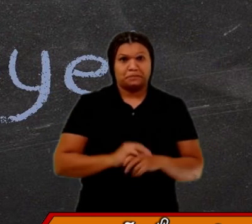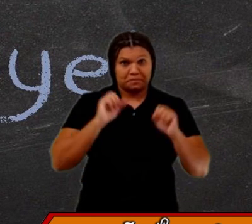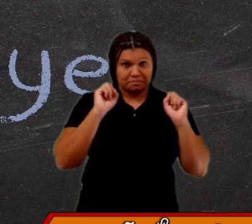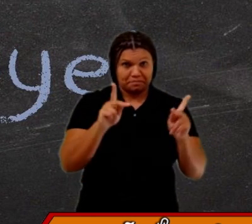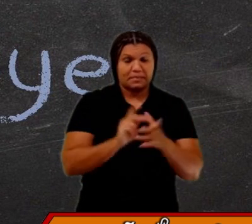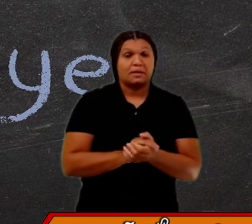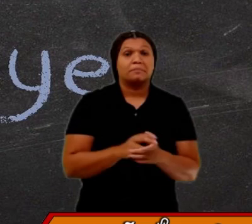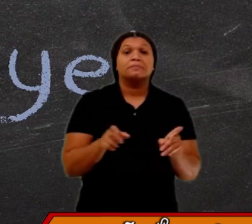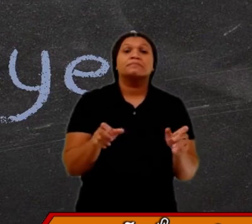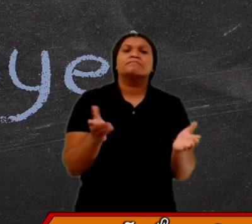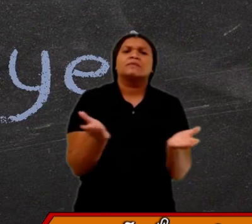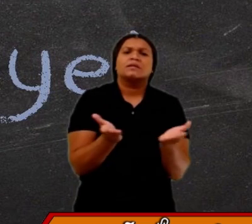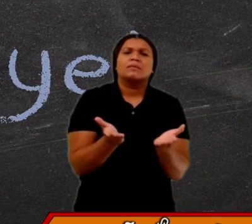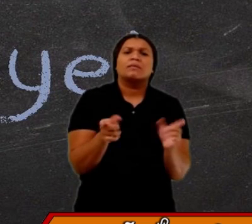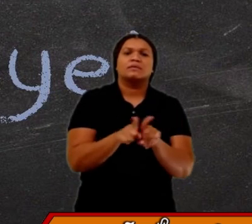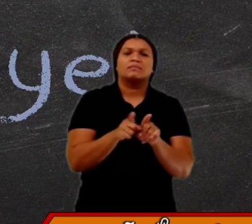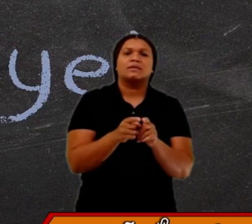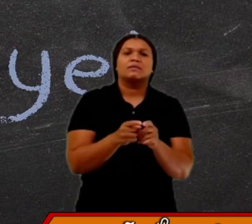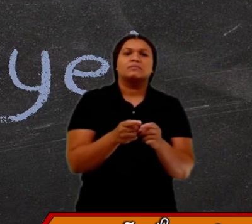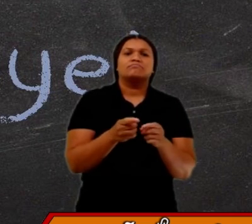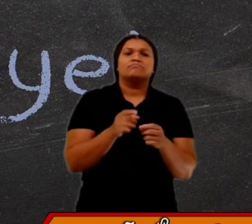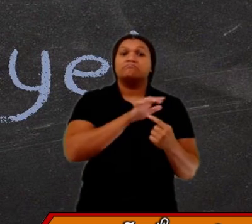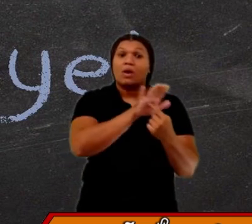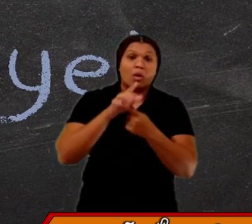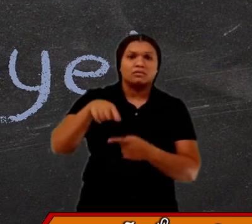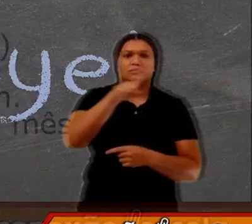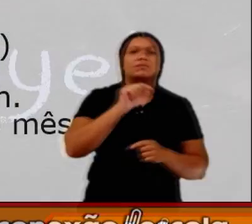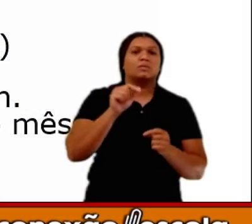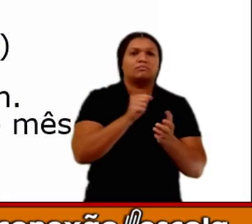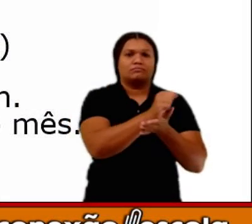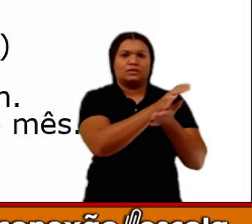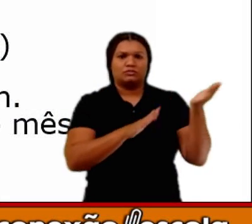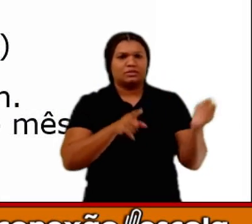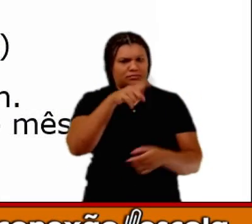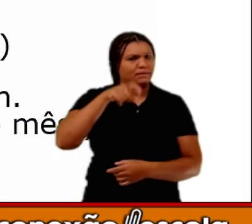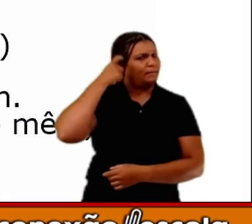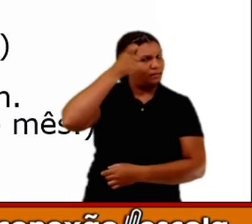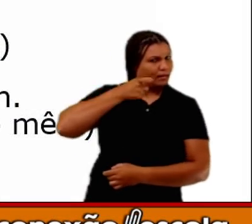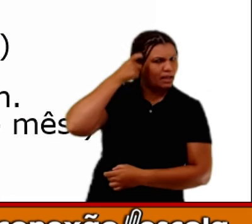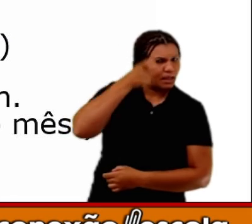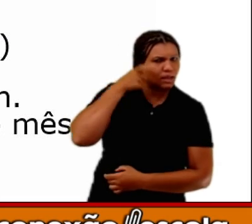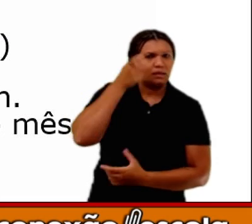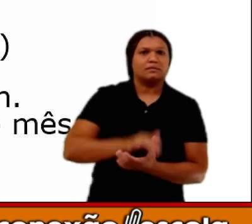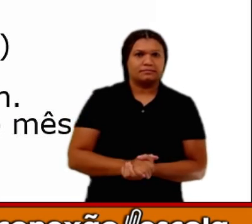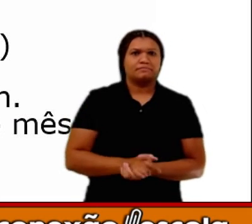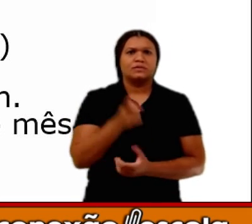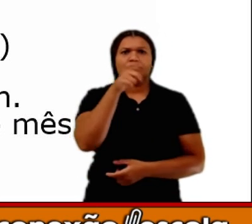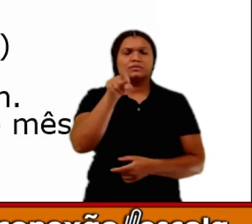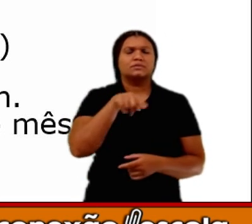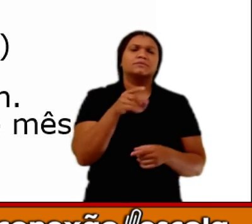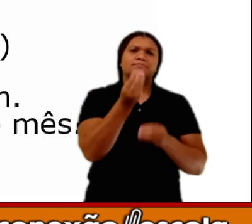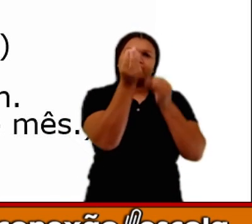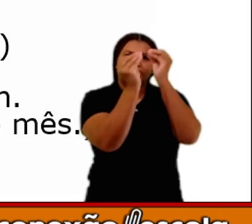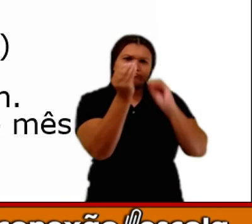e eu deixo para você esse exercício eu quero que você tem que Observe no quadro Vamos ler juntos preencha